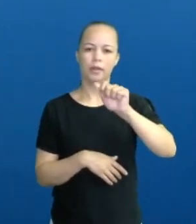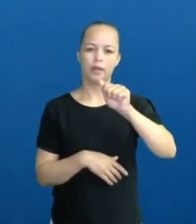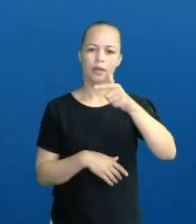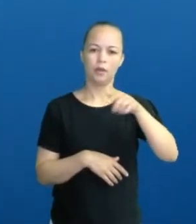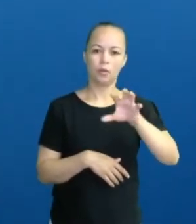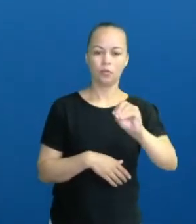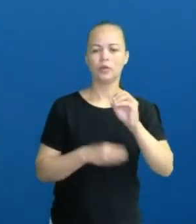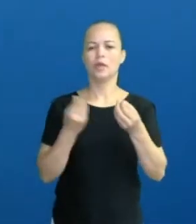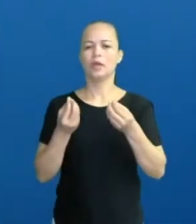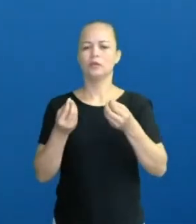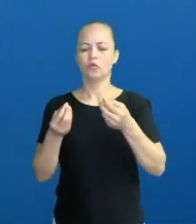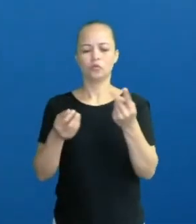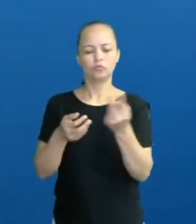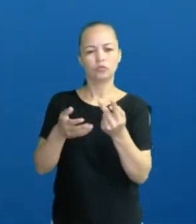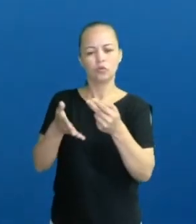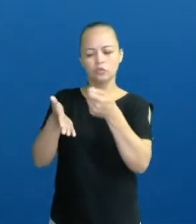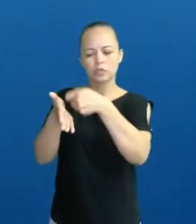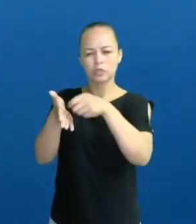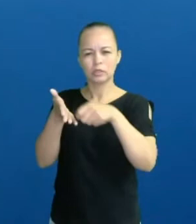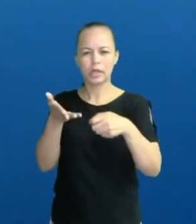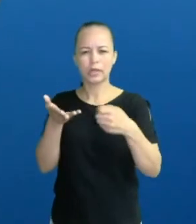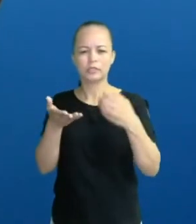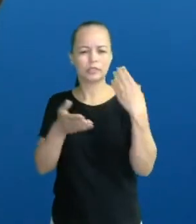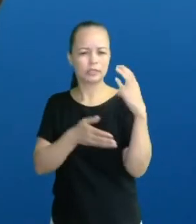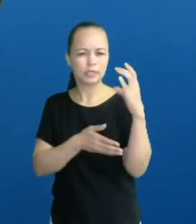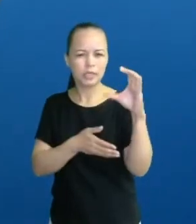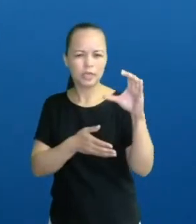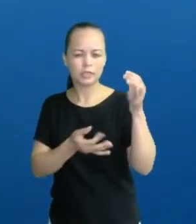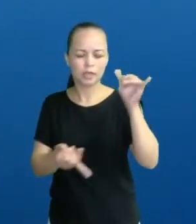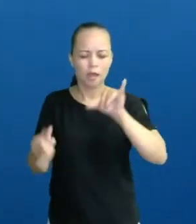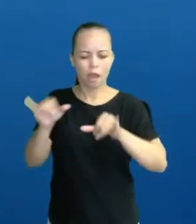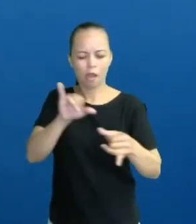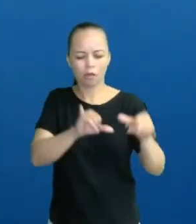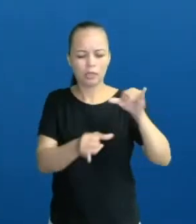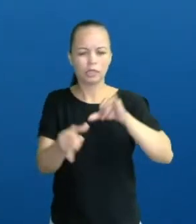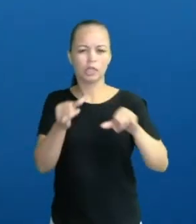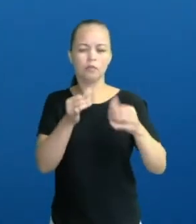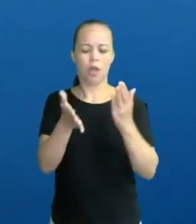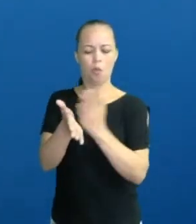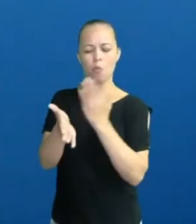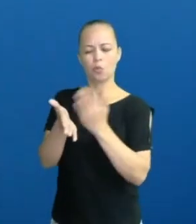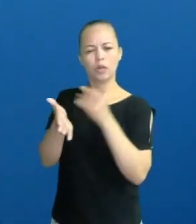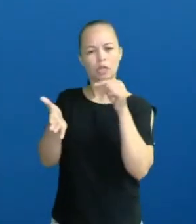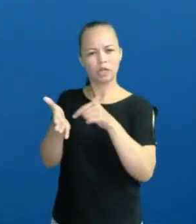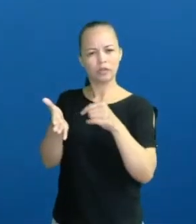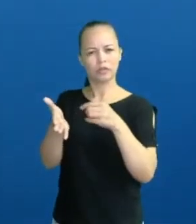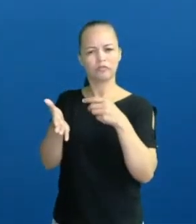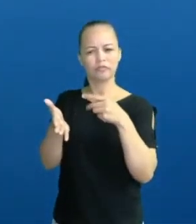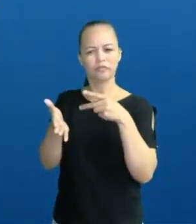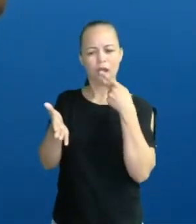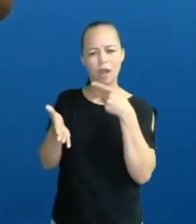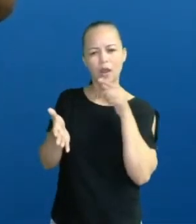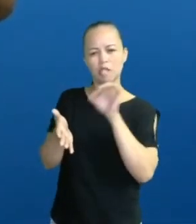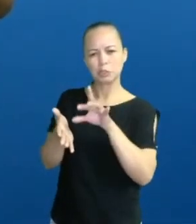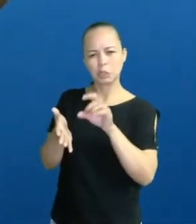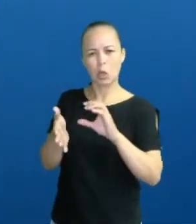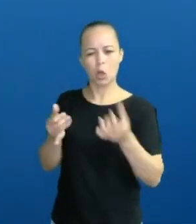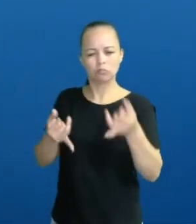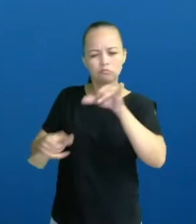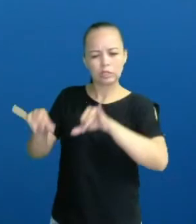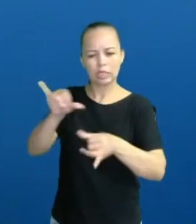a história da ciência química. Não é um livro que fala simplesmente sobre a química. É um livro que ele tem